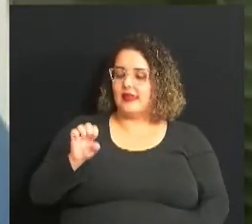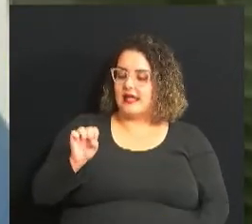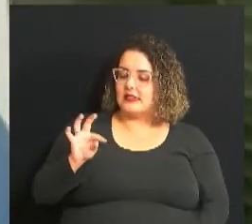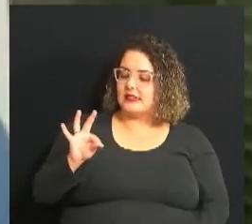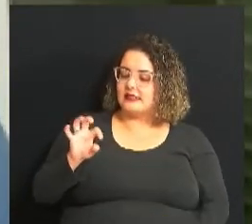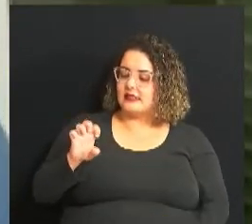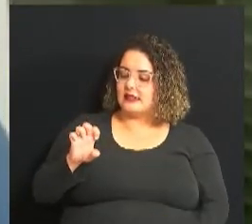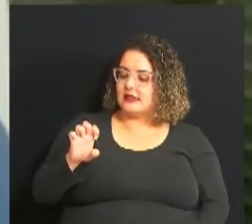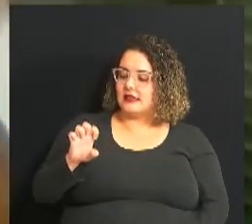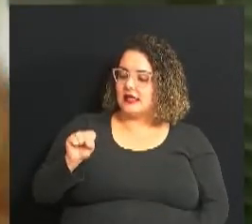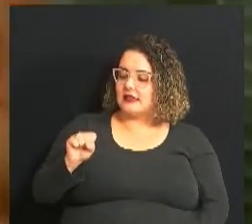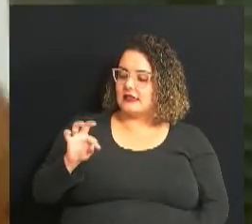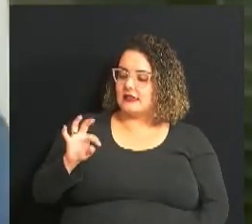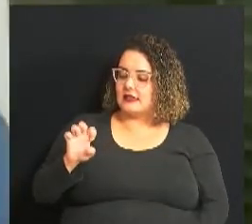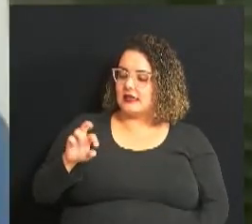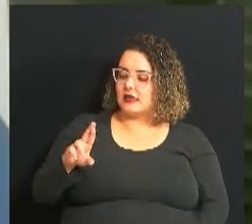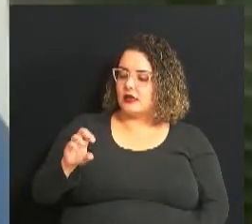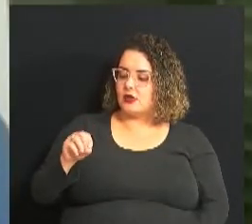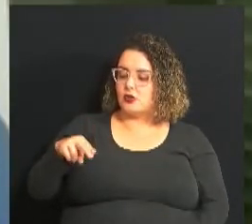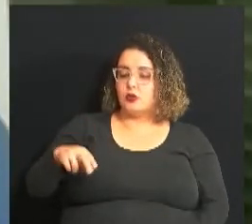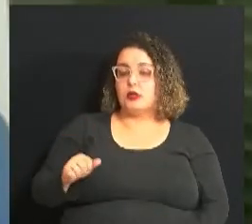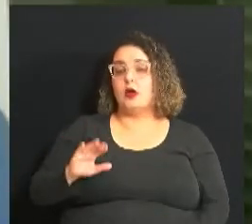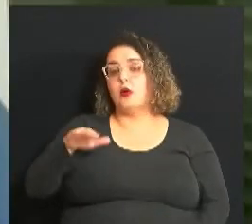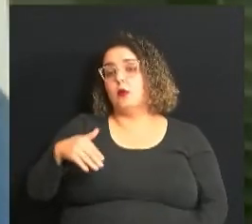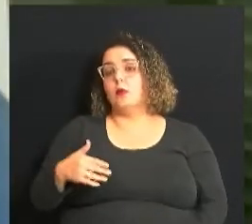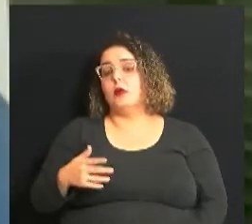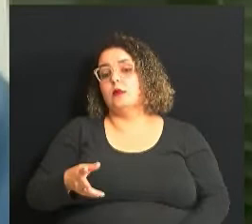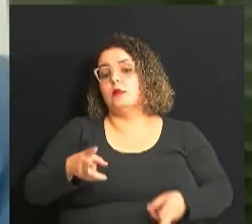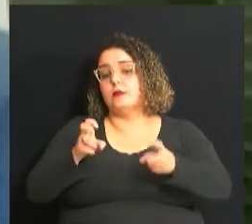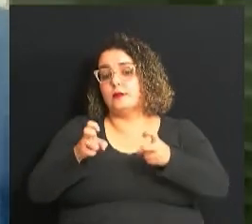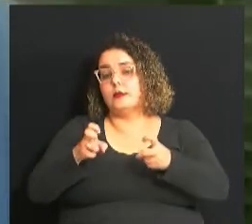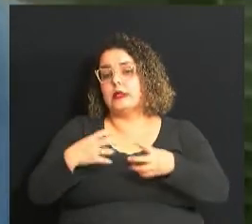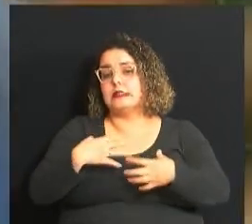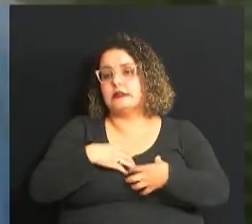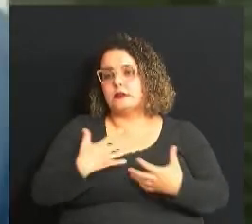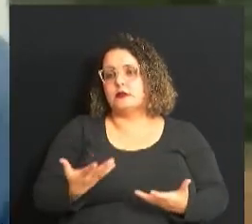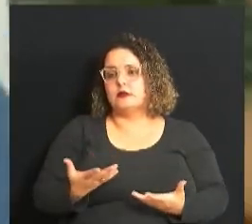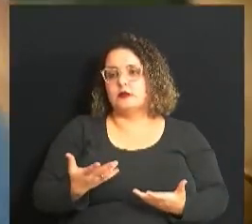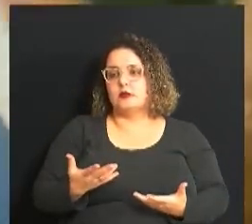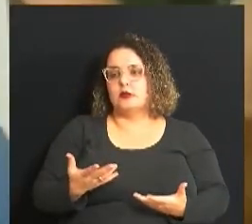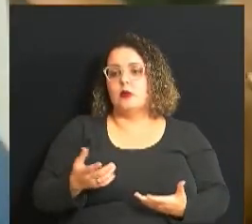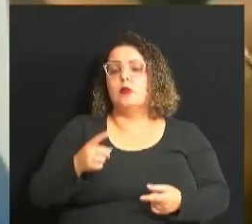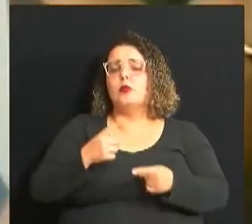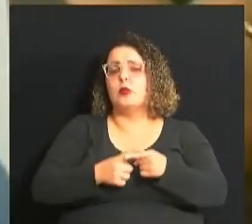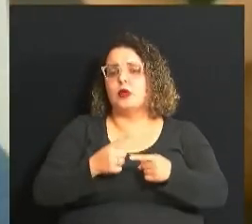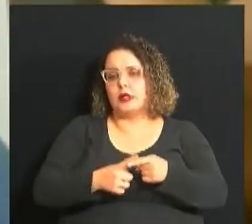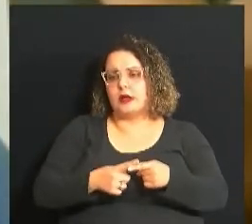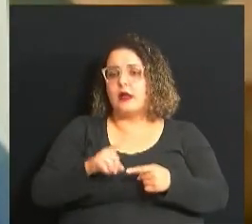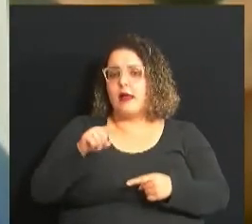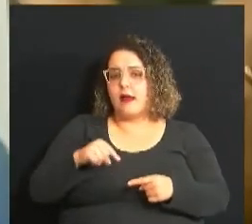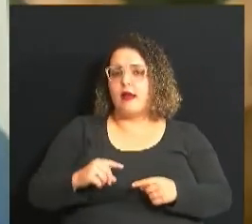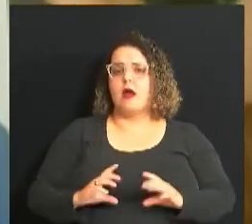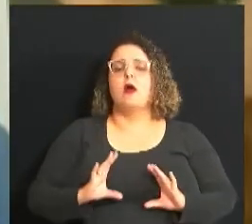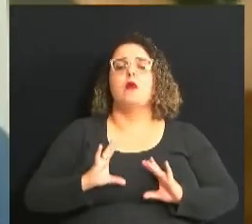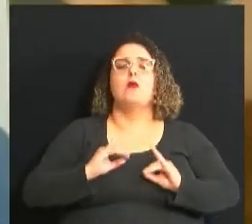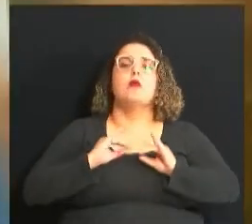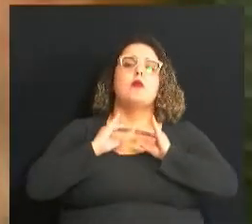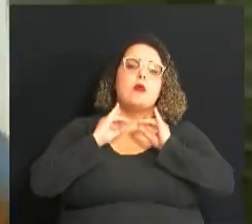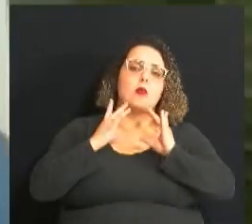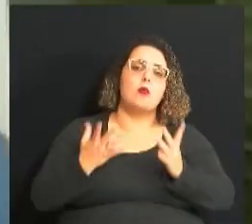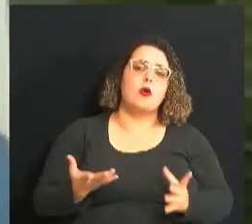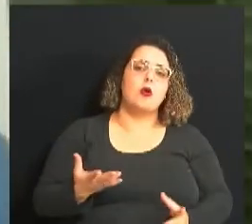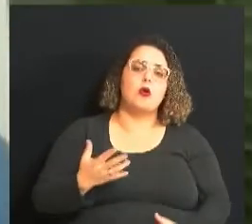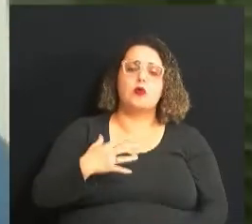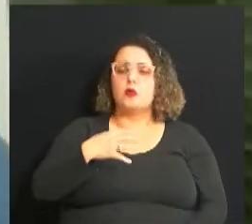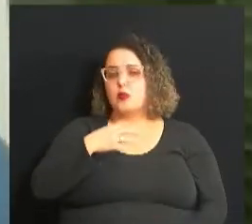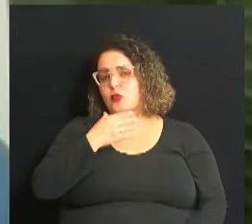nós detectamos algum sintoma. Explico por quê. A testosterona é o hormônio masculino que